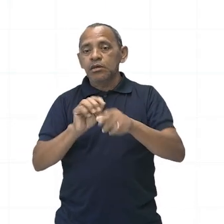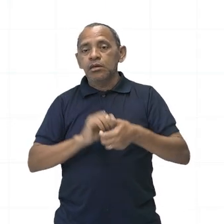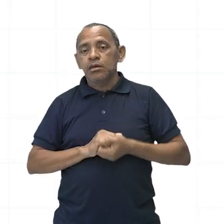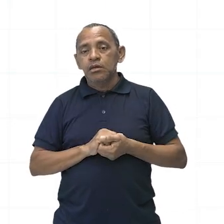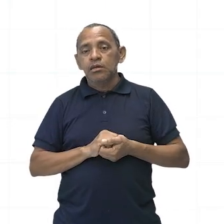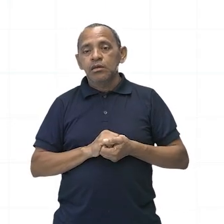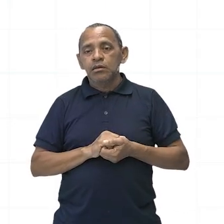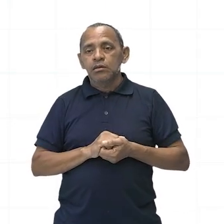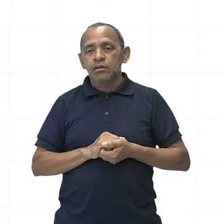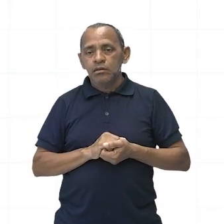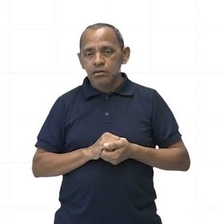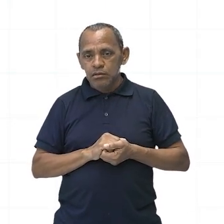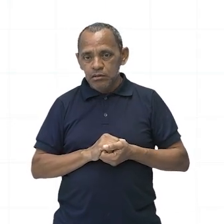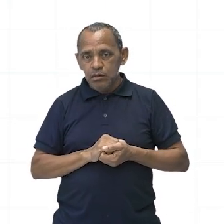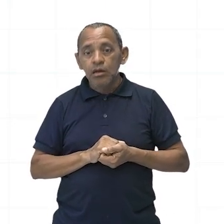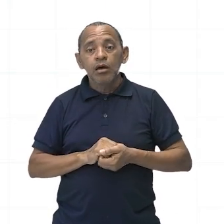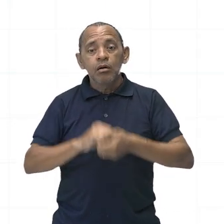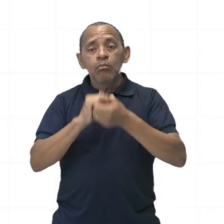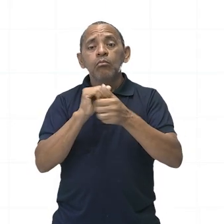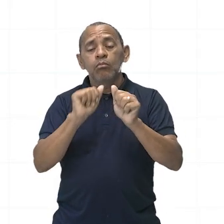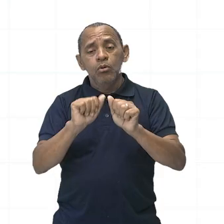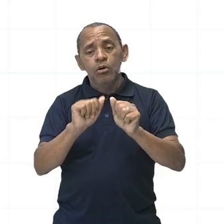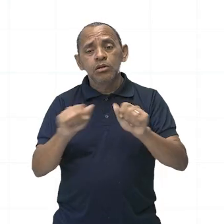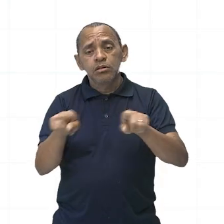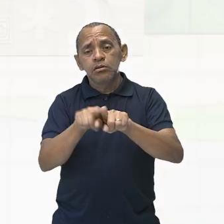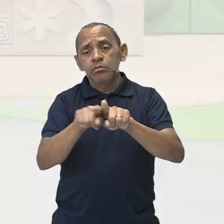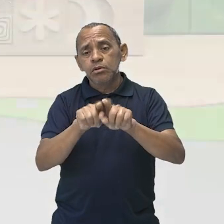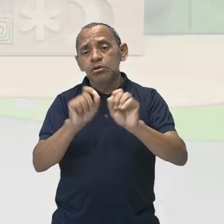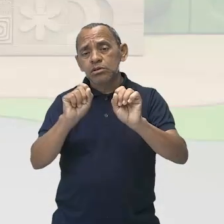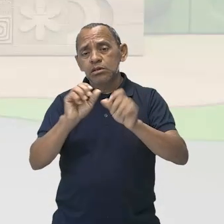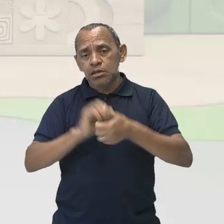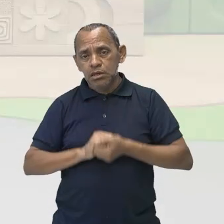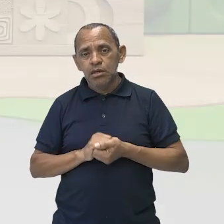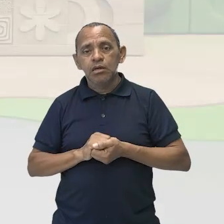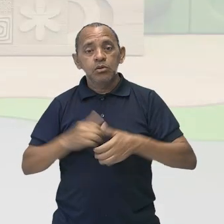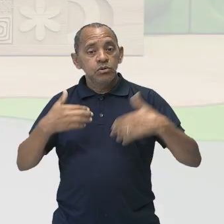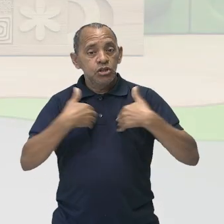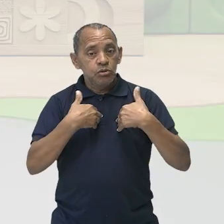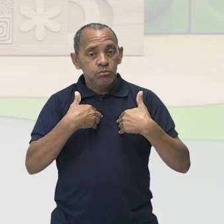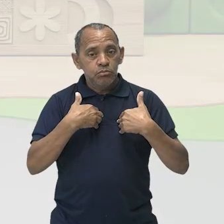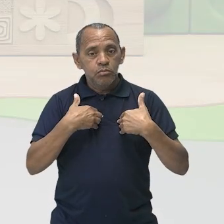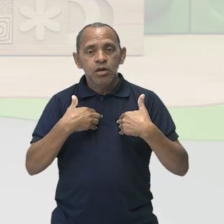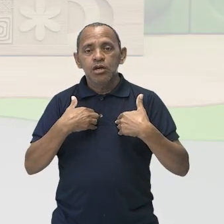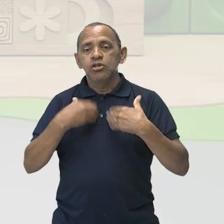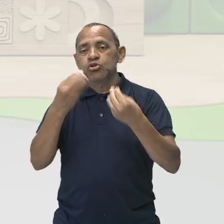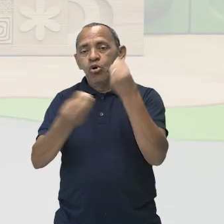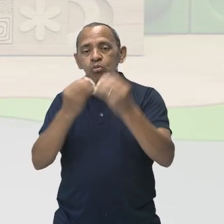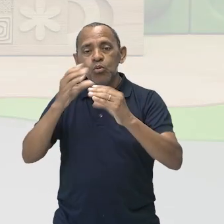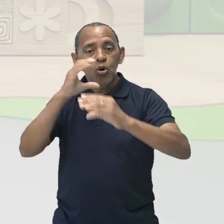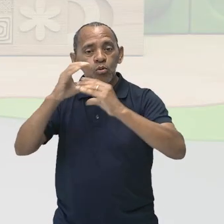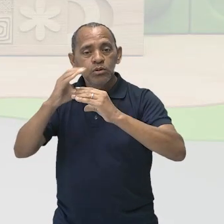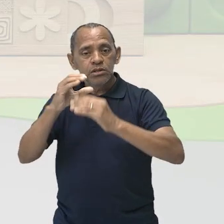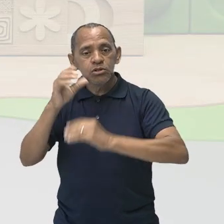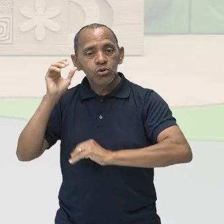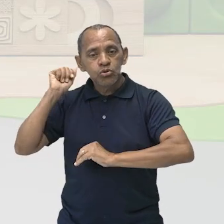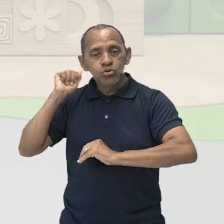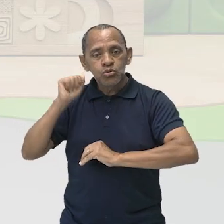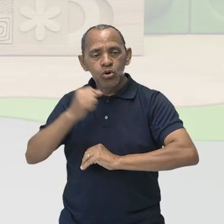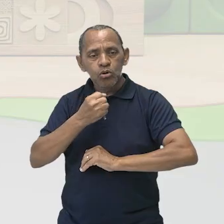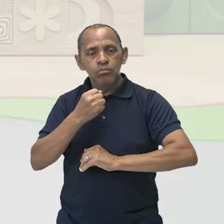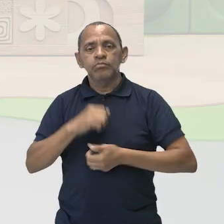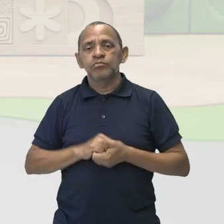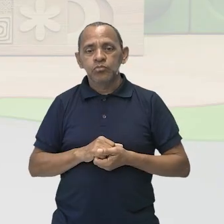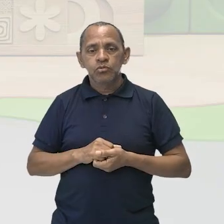as ondas sonoras também podem ser utilizadas pelos animais como meio de comunicação. Então, o som é uma das formas mais comuns e eficientes